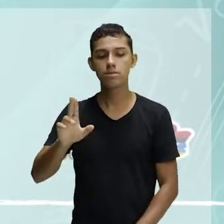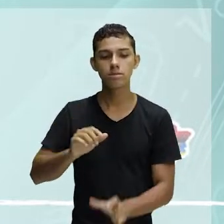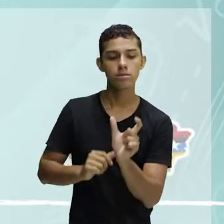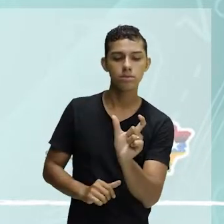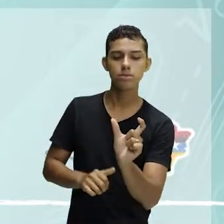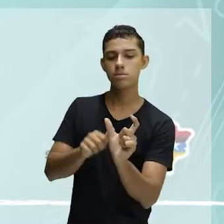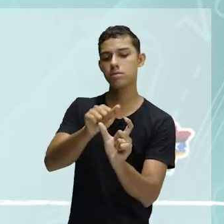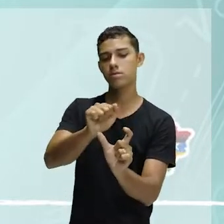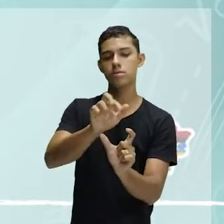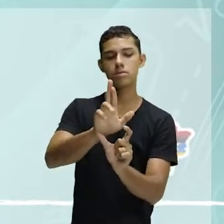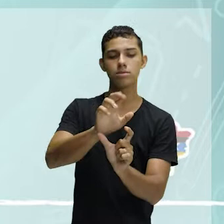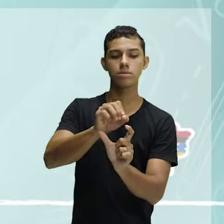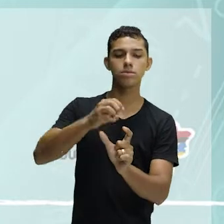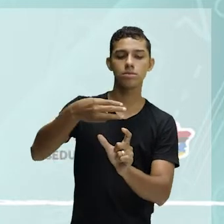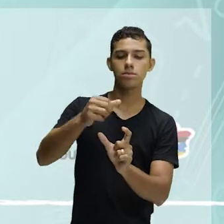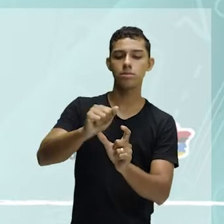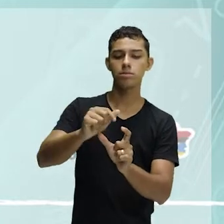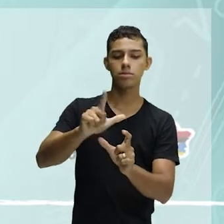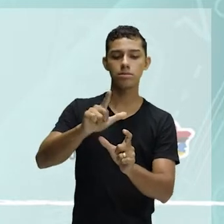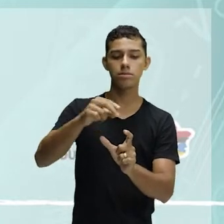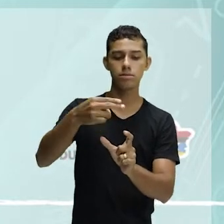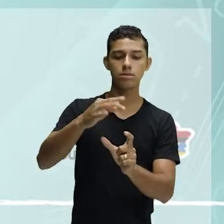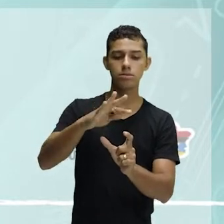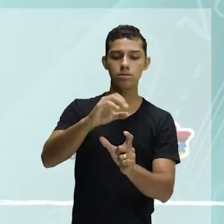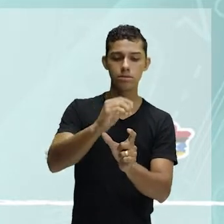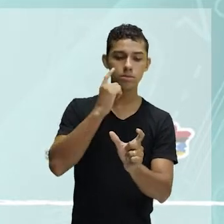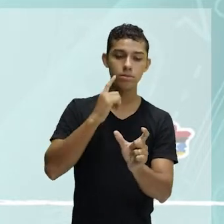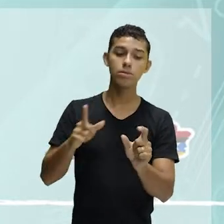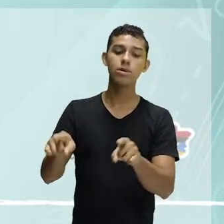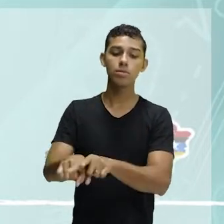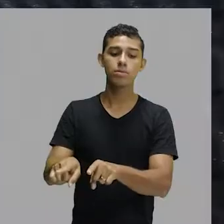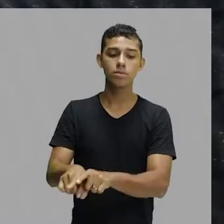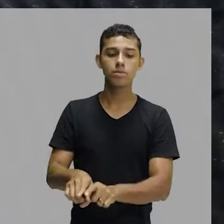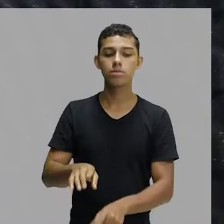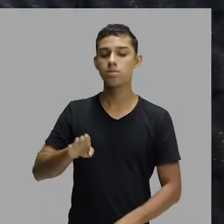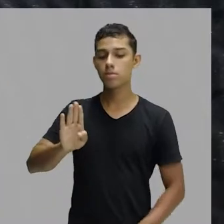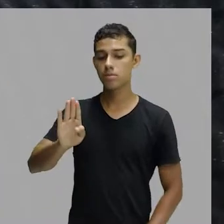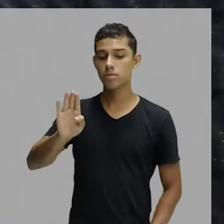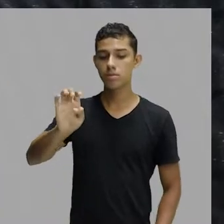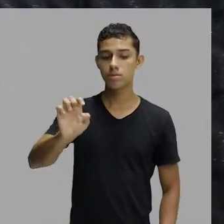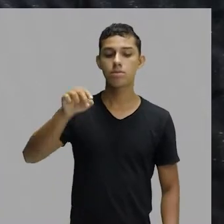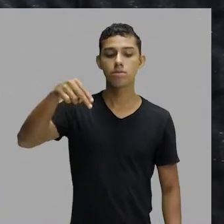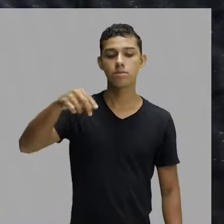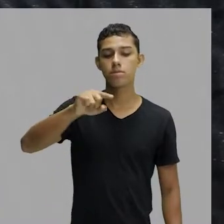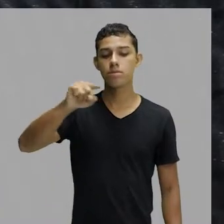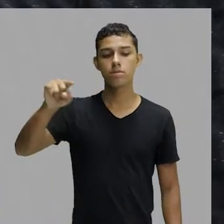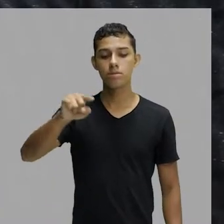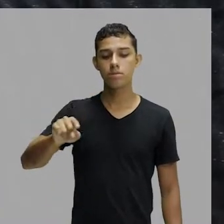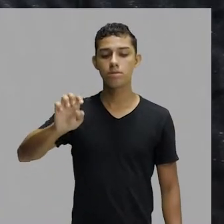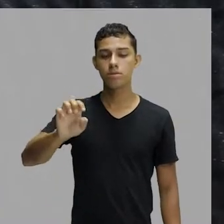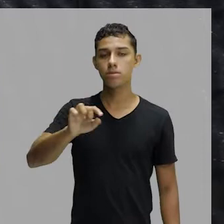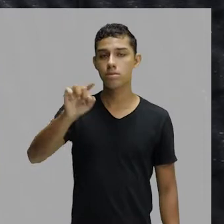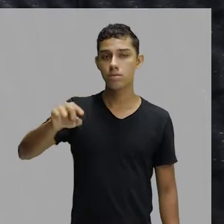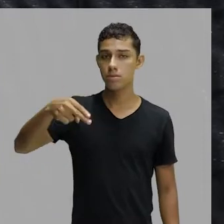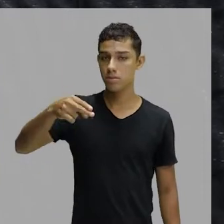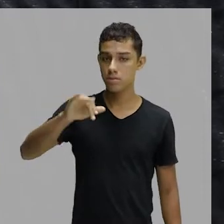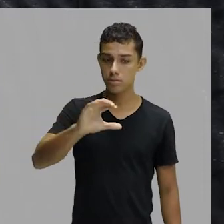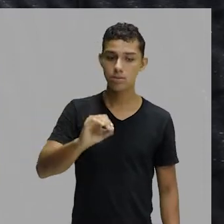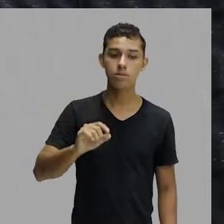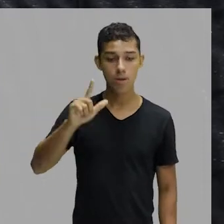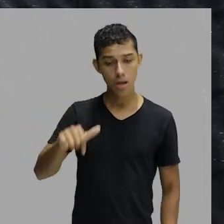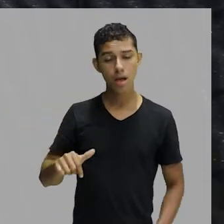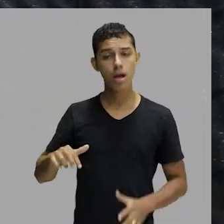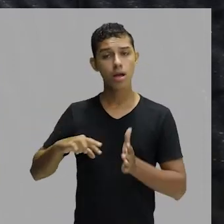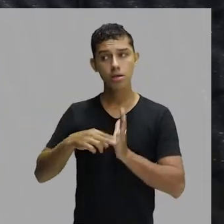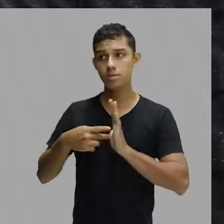anel aromático. O anel aromático, também chamado de anel benzênico, é a ressonância. Então,